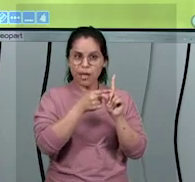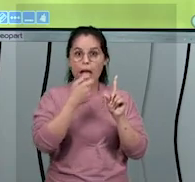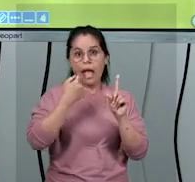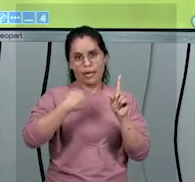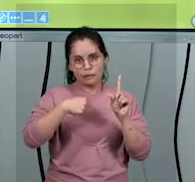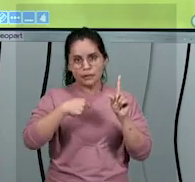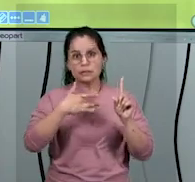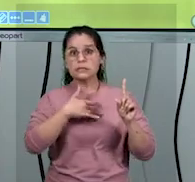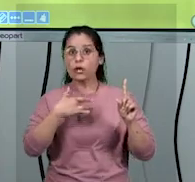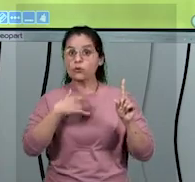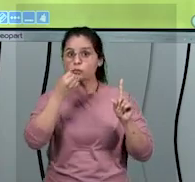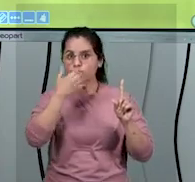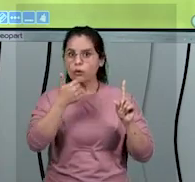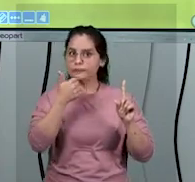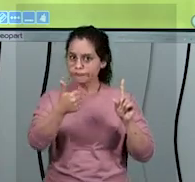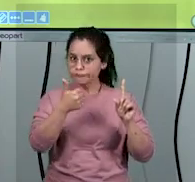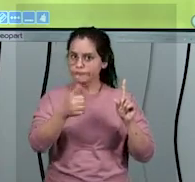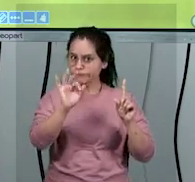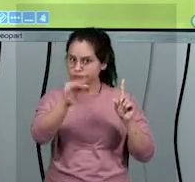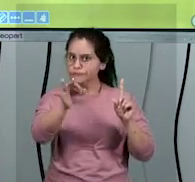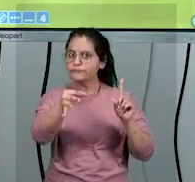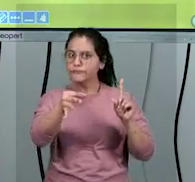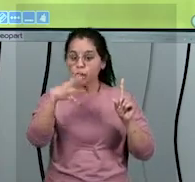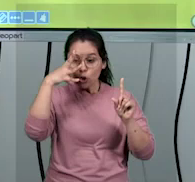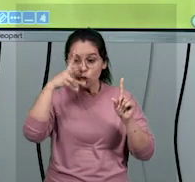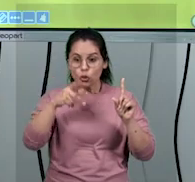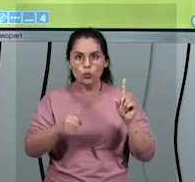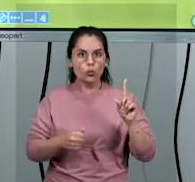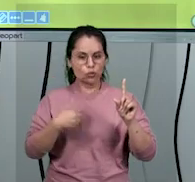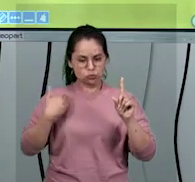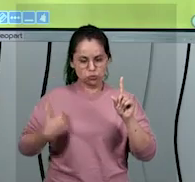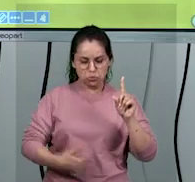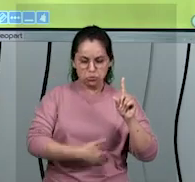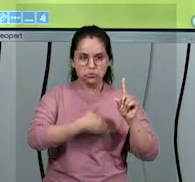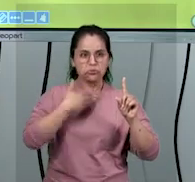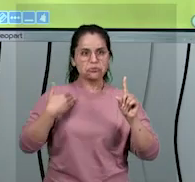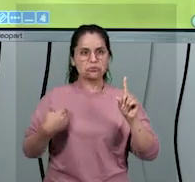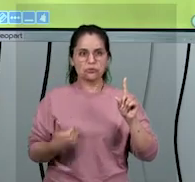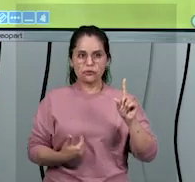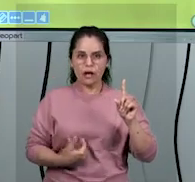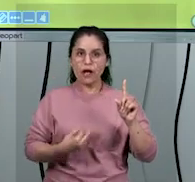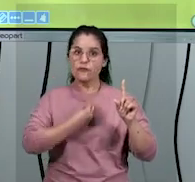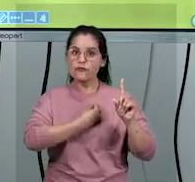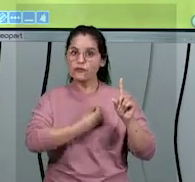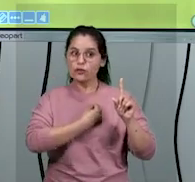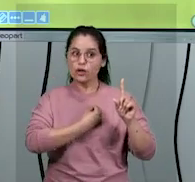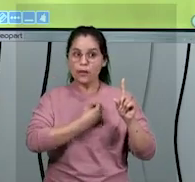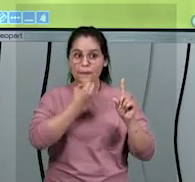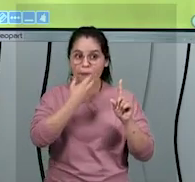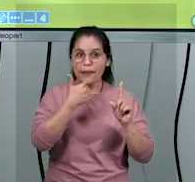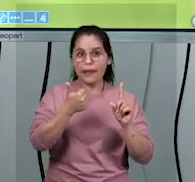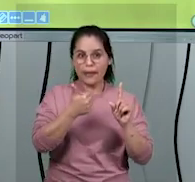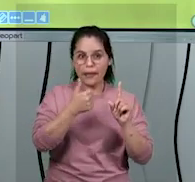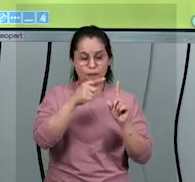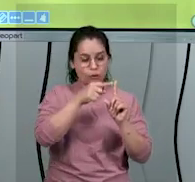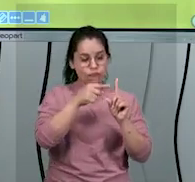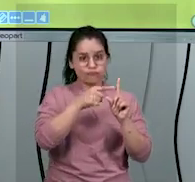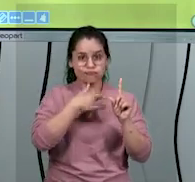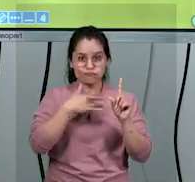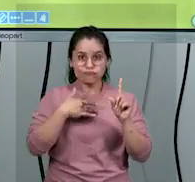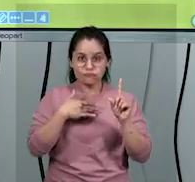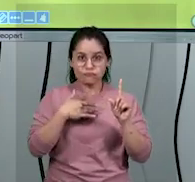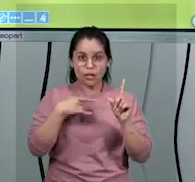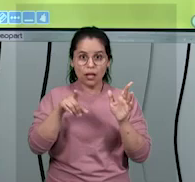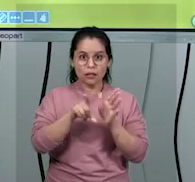bem nutrida, ela precisa que todos os sistemas, todos os órgãos estejam funcionando bem para que o bebê tenha saúde.